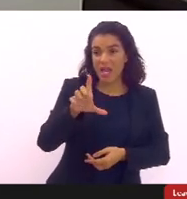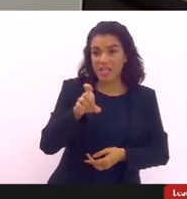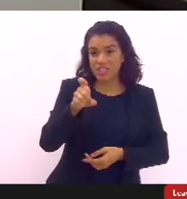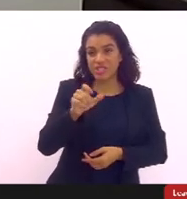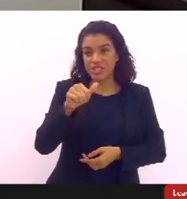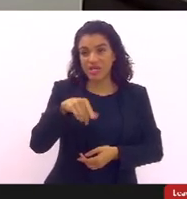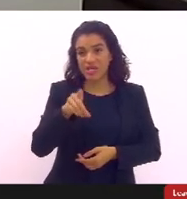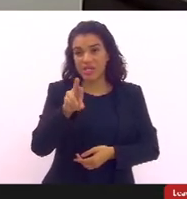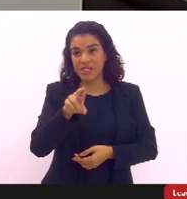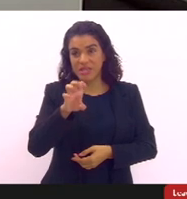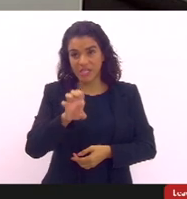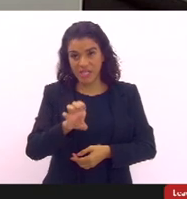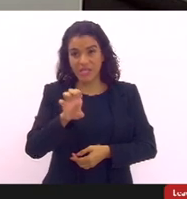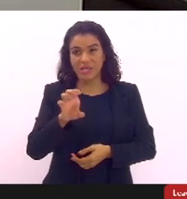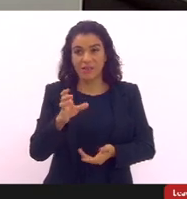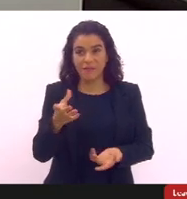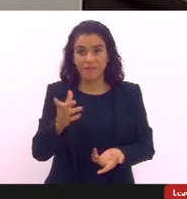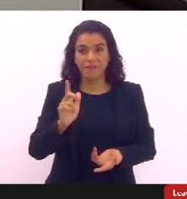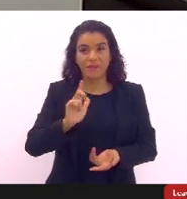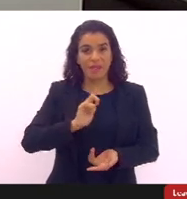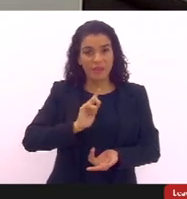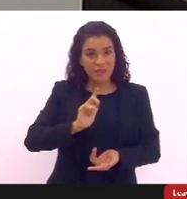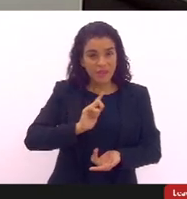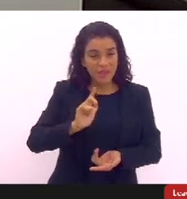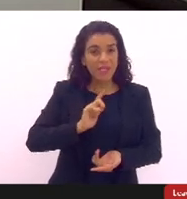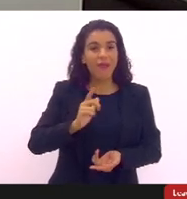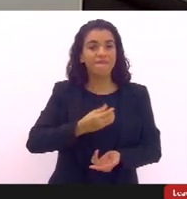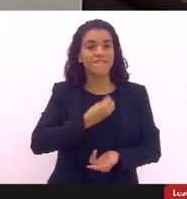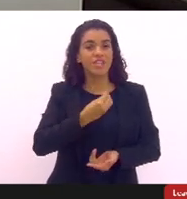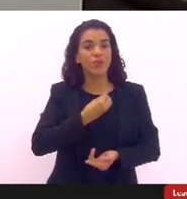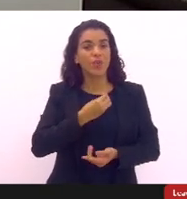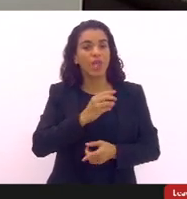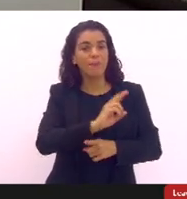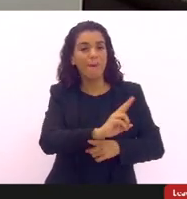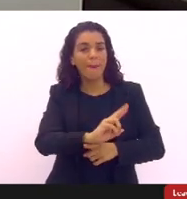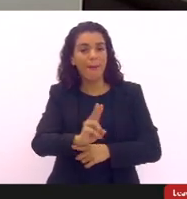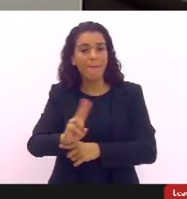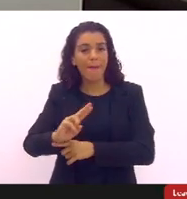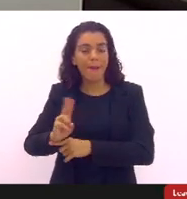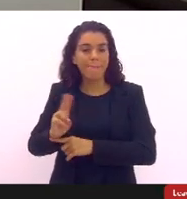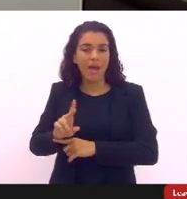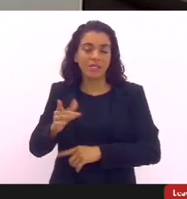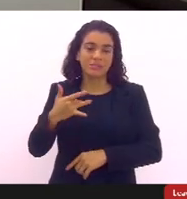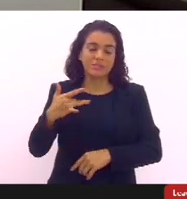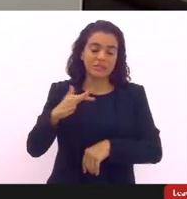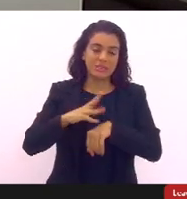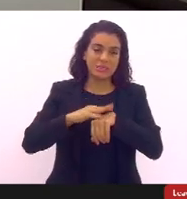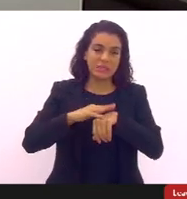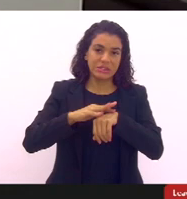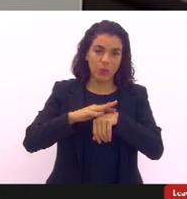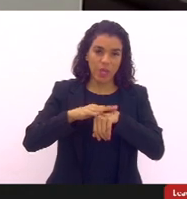que traçou a sua vida na vigilância sanitária. Um comitê